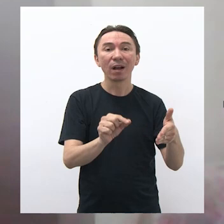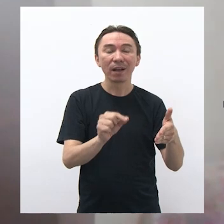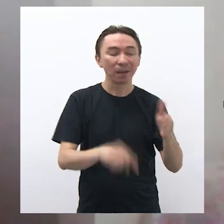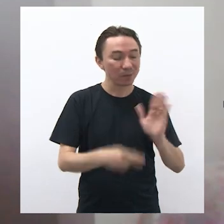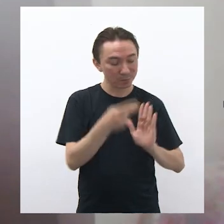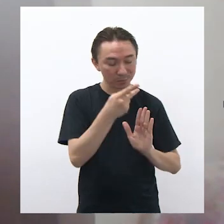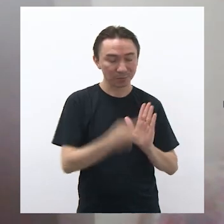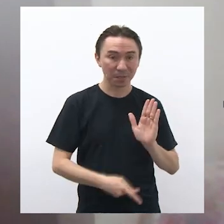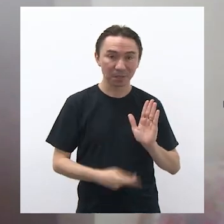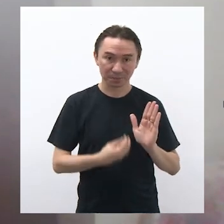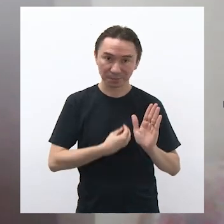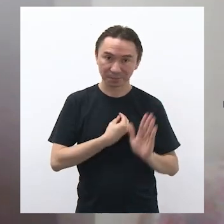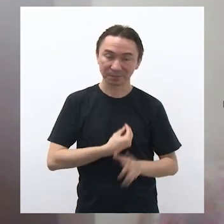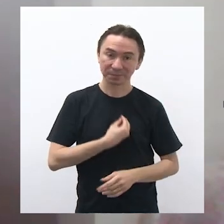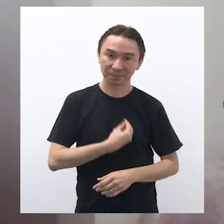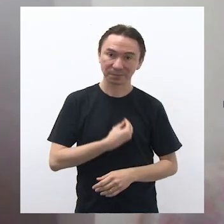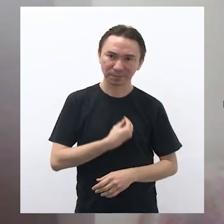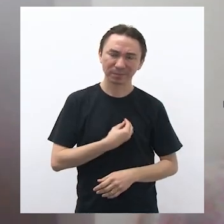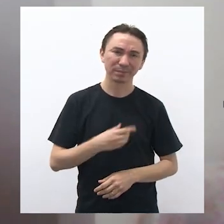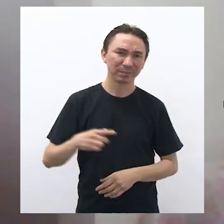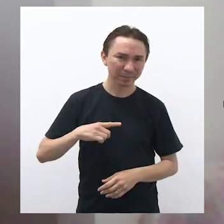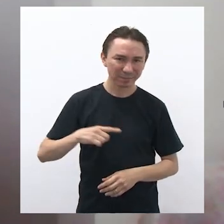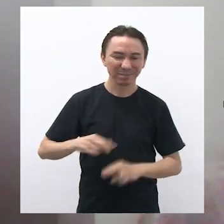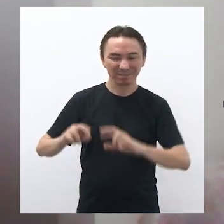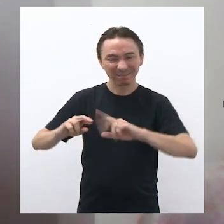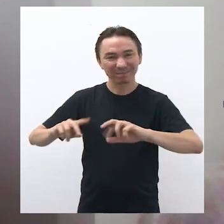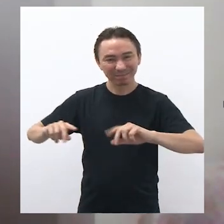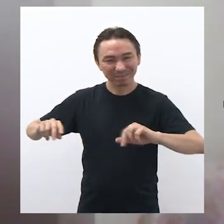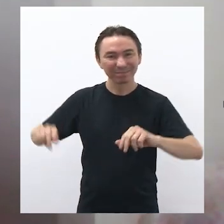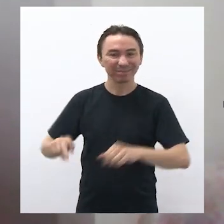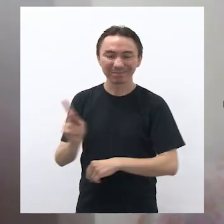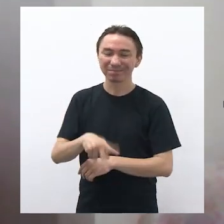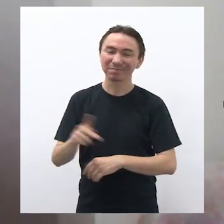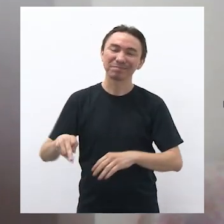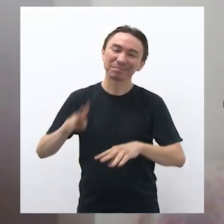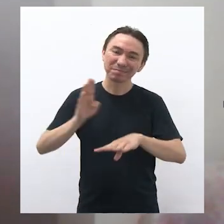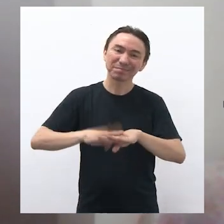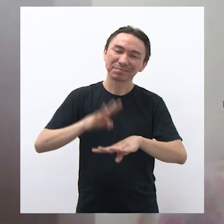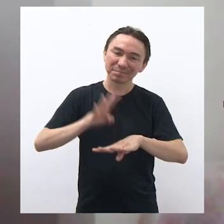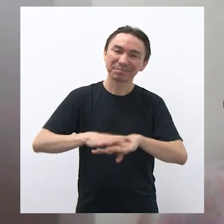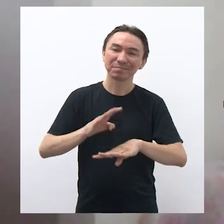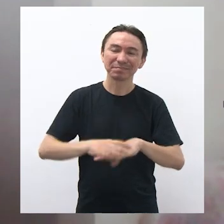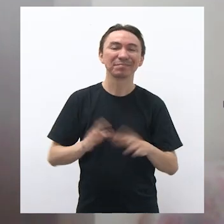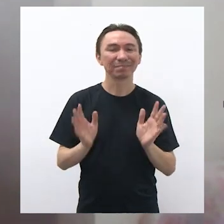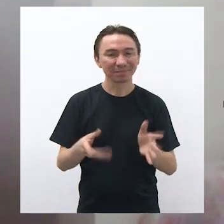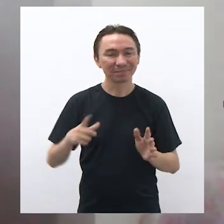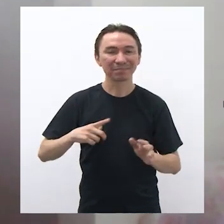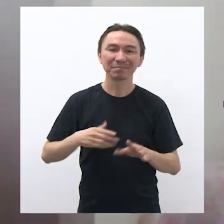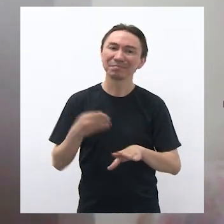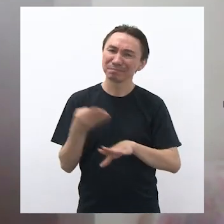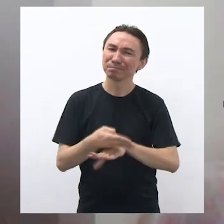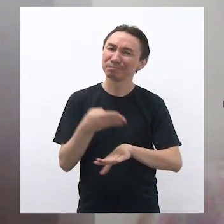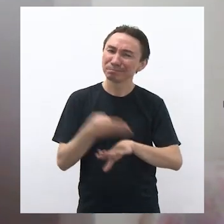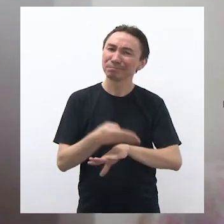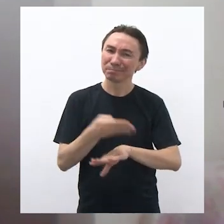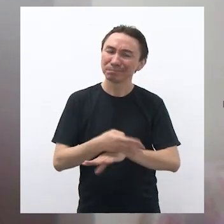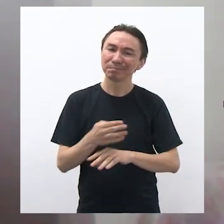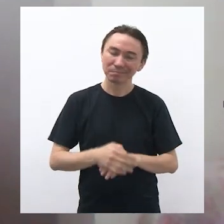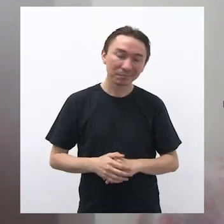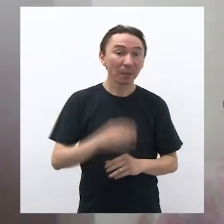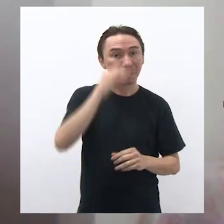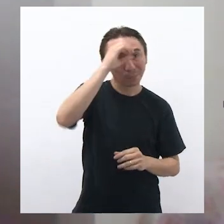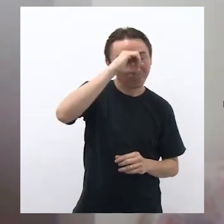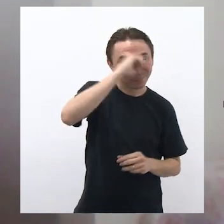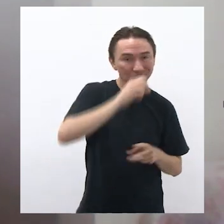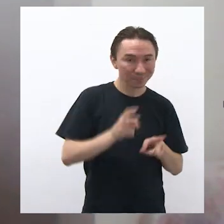vida. Então, a gente vai ter aí vários professores de matemática que já participam conosco no Aprender Sempre, então é muito bom poder estar